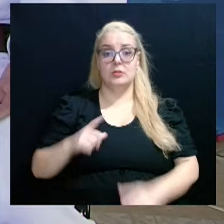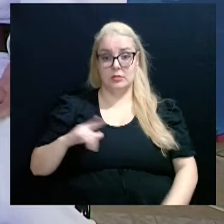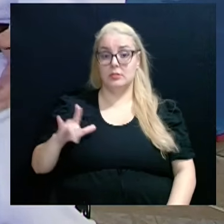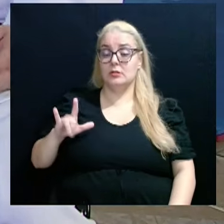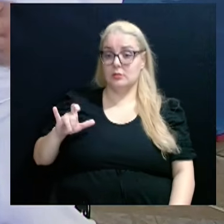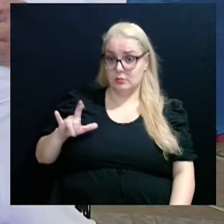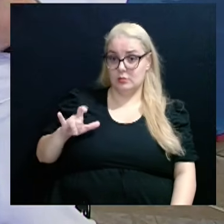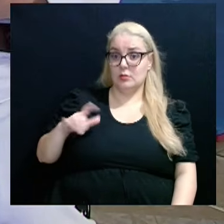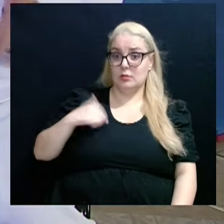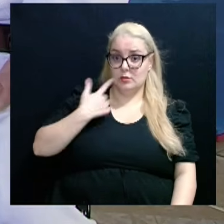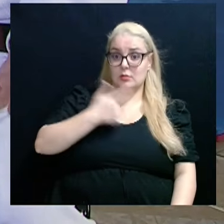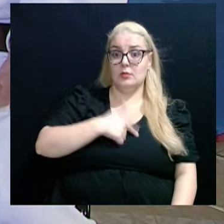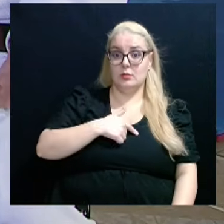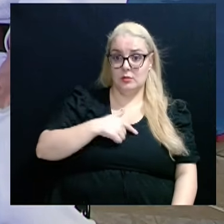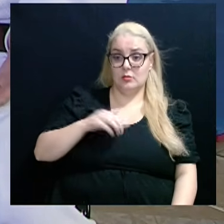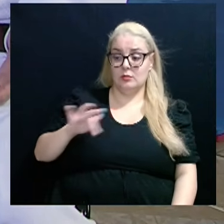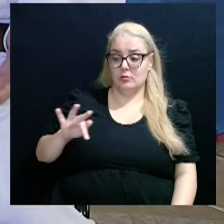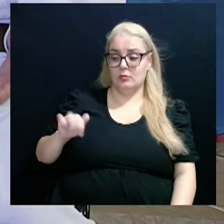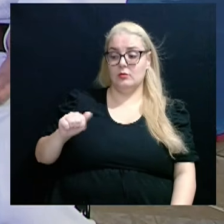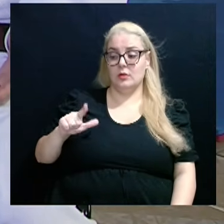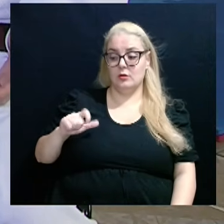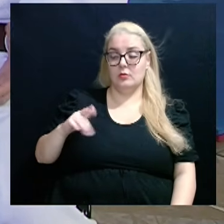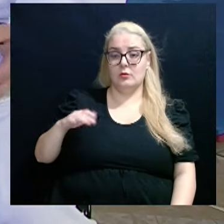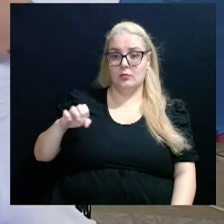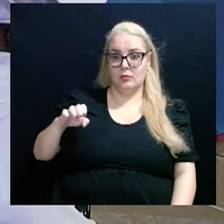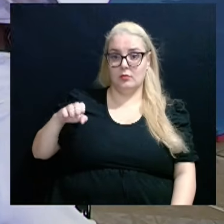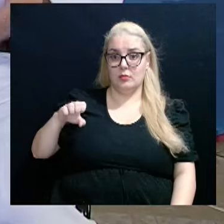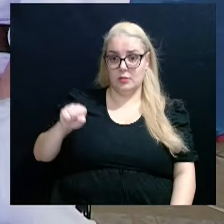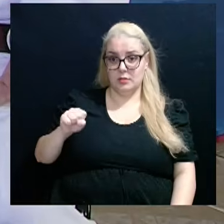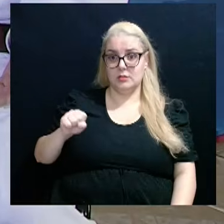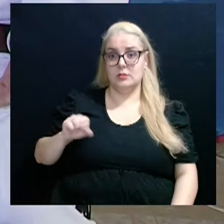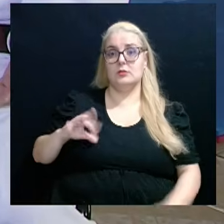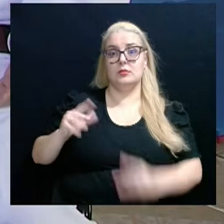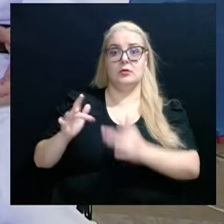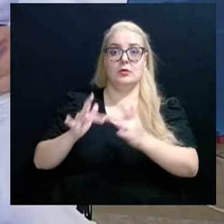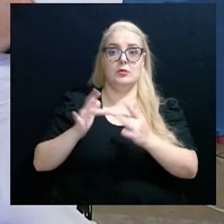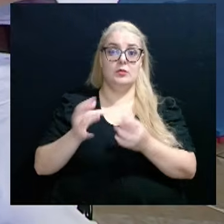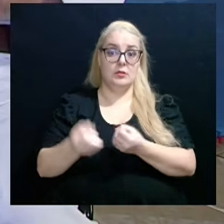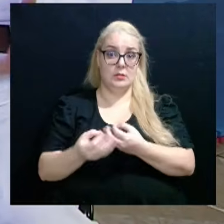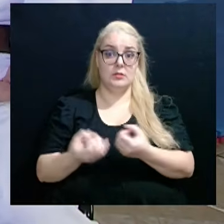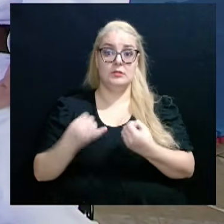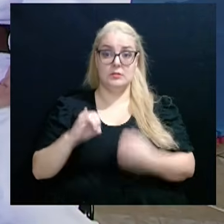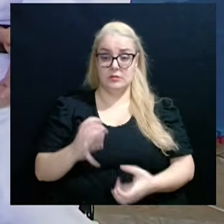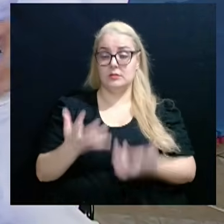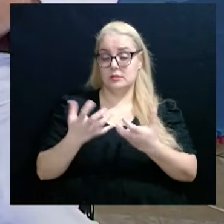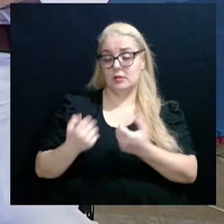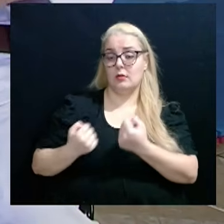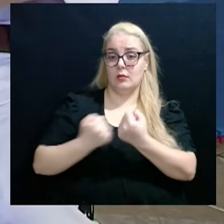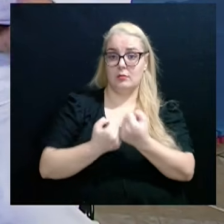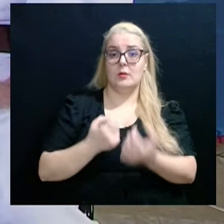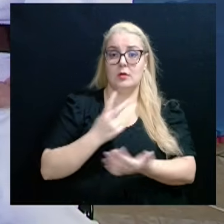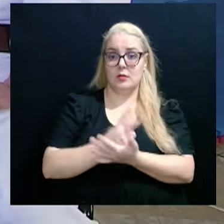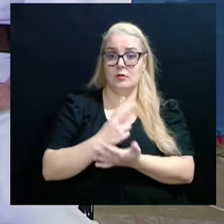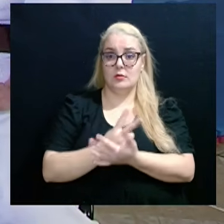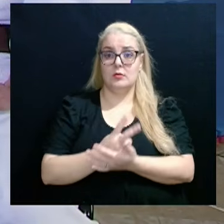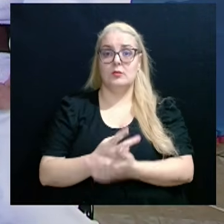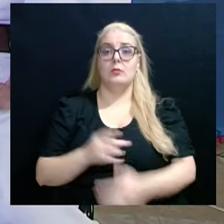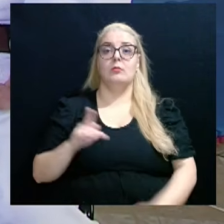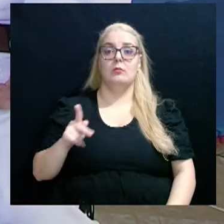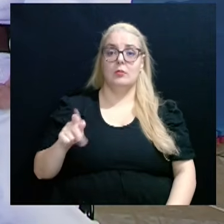dos Falcões, onde lá tem todos os nossos contatos e dados. Se você quiser ser um apoiador, quiser ser um patrocinador, é só entrar em